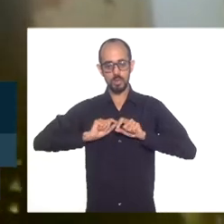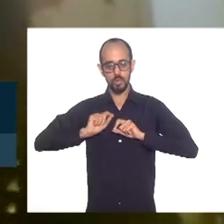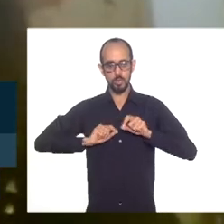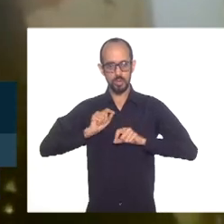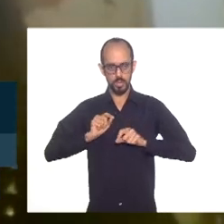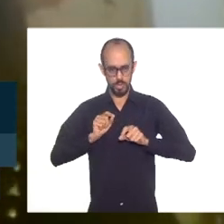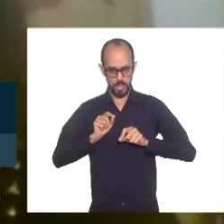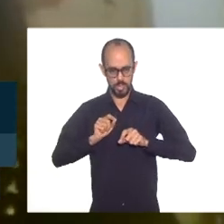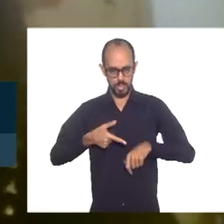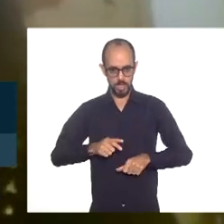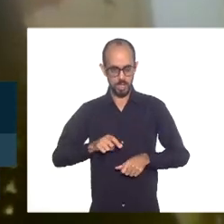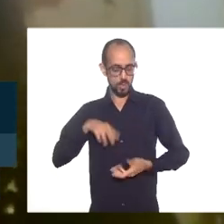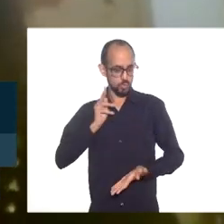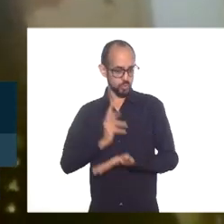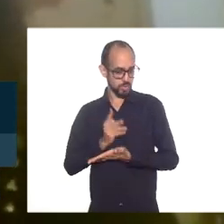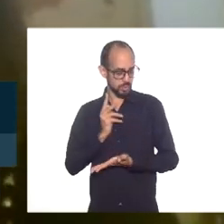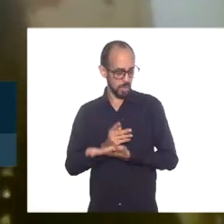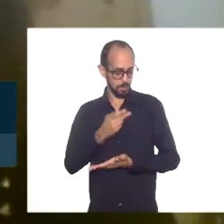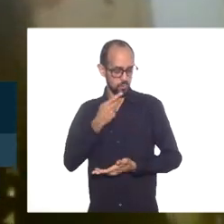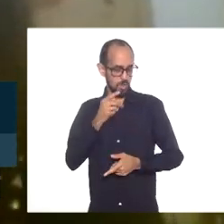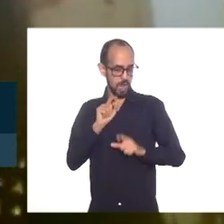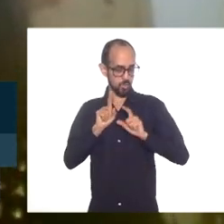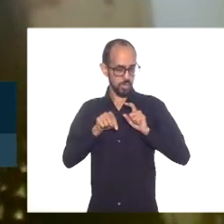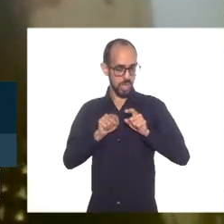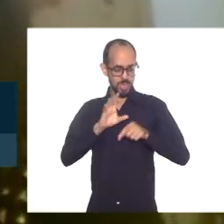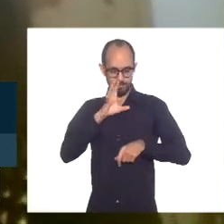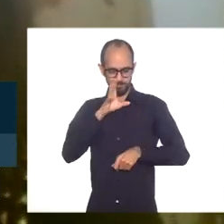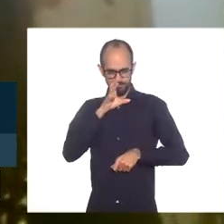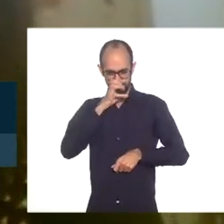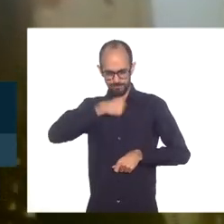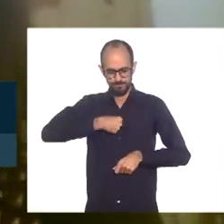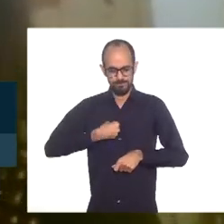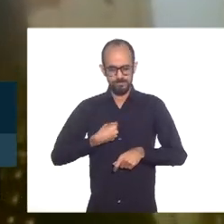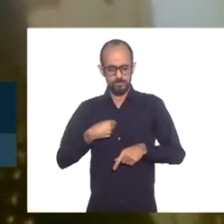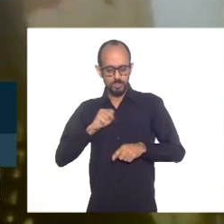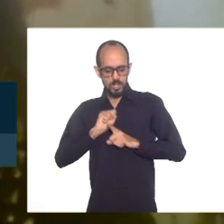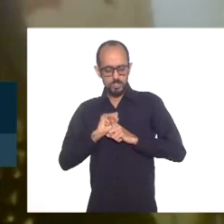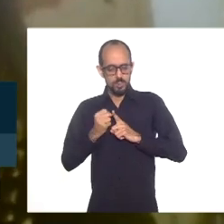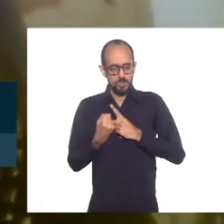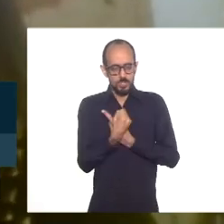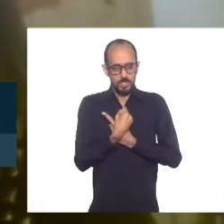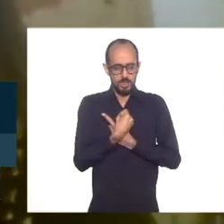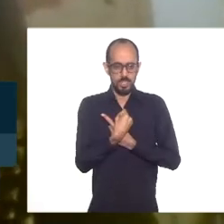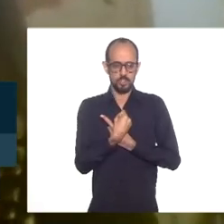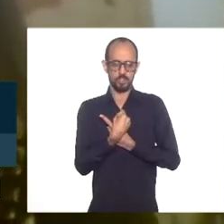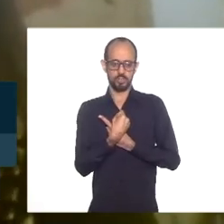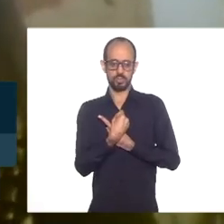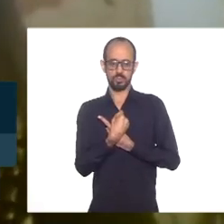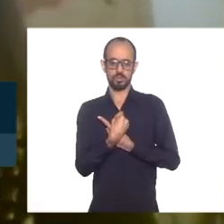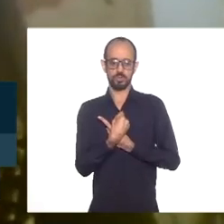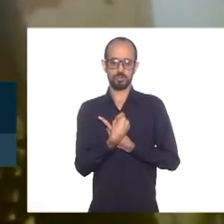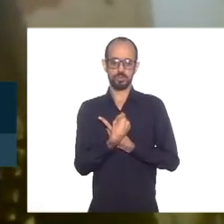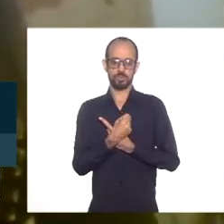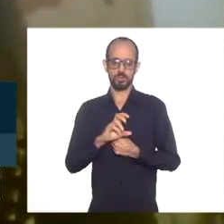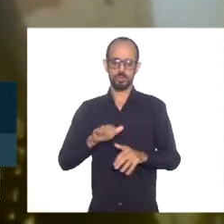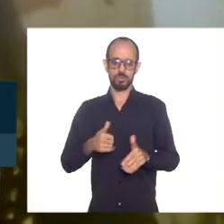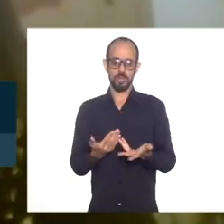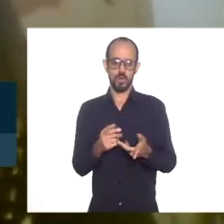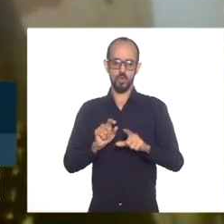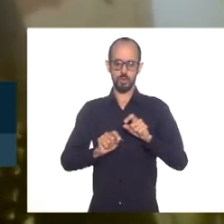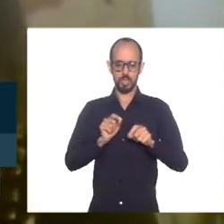de dizer sempre, é o fruto da persistência da sociedade. Então, a gente tem que ter